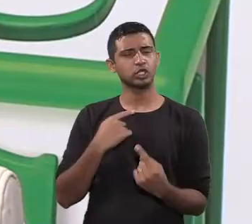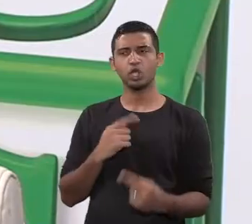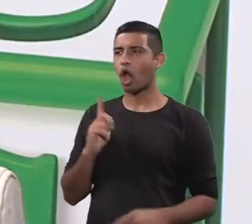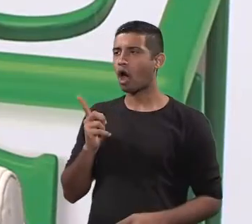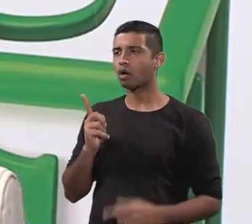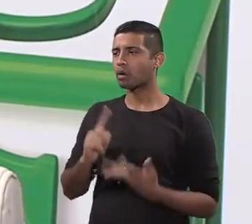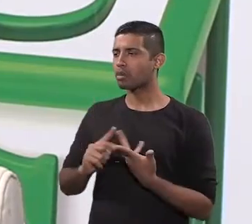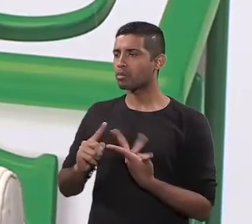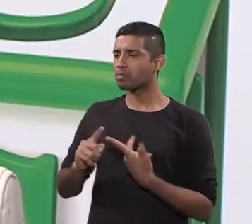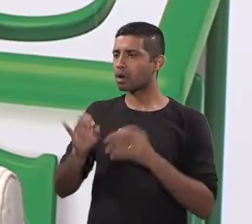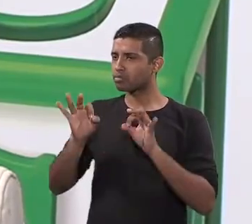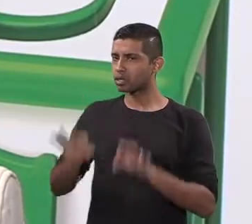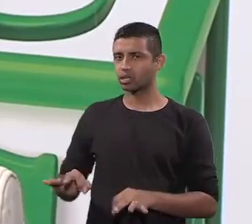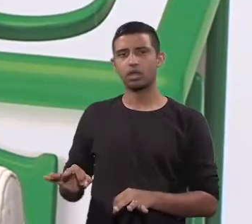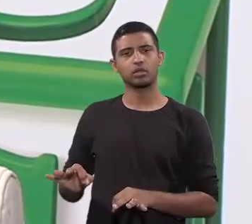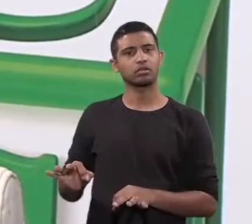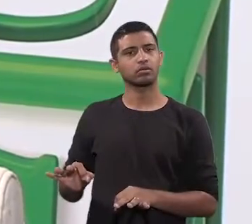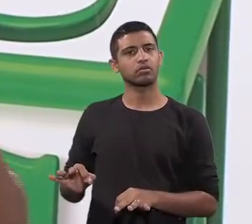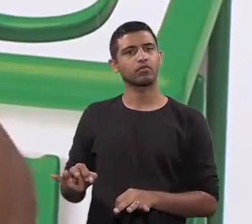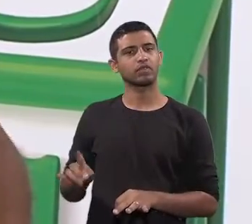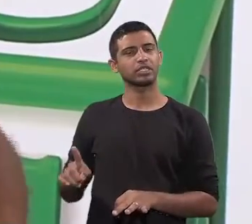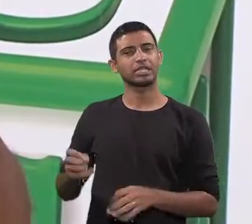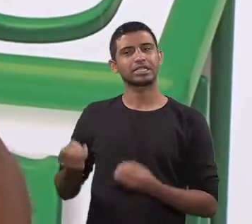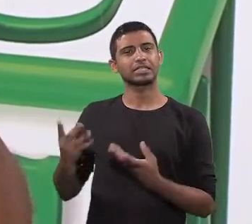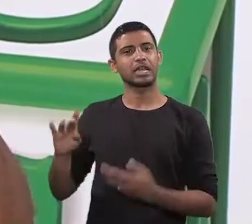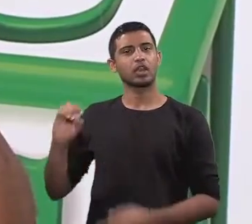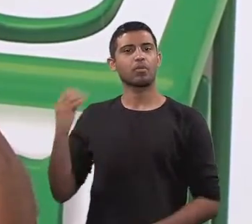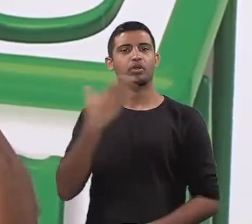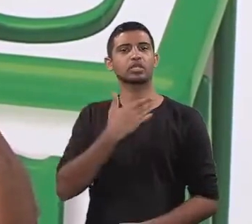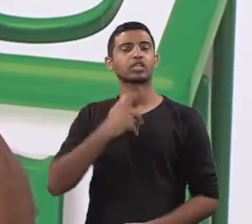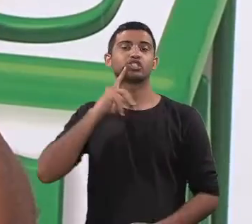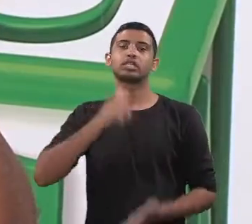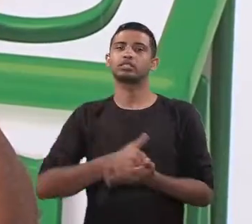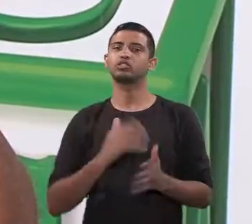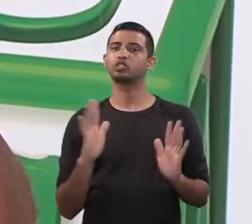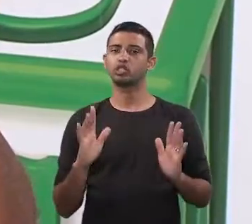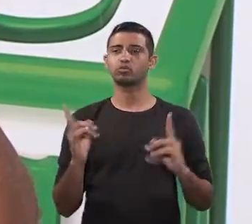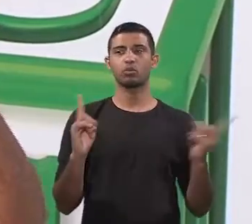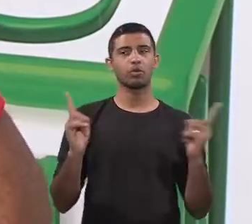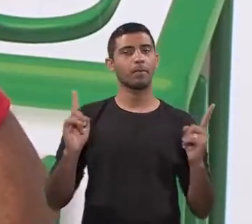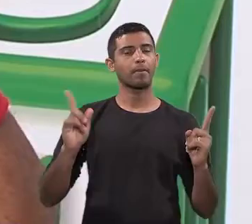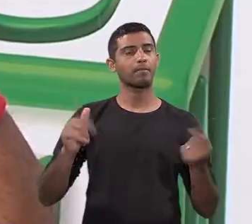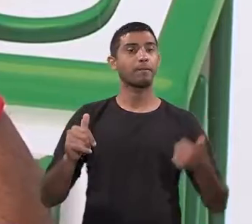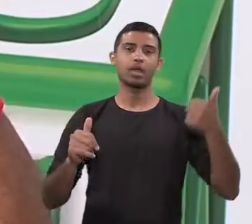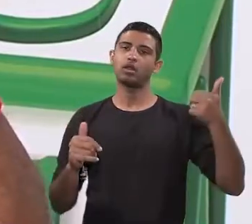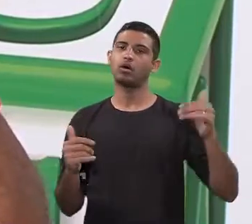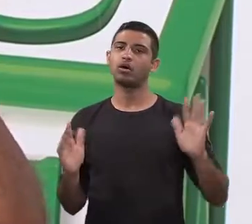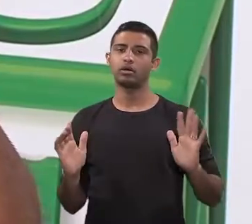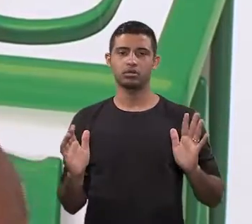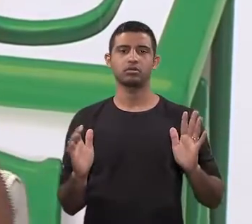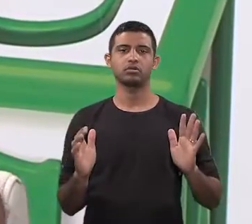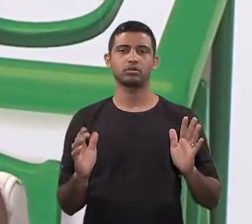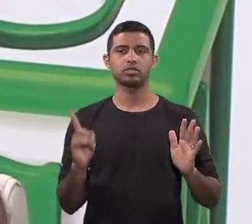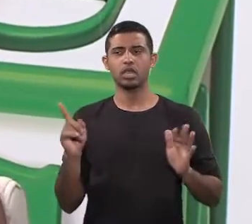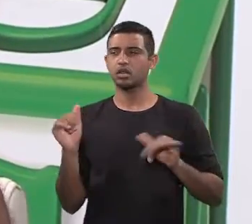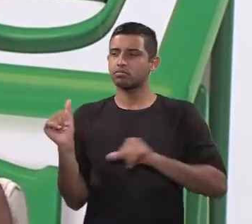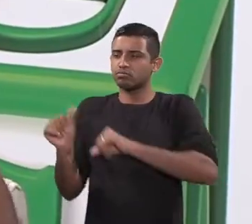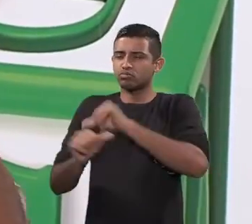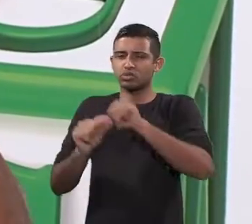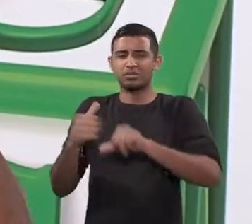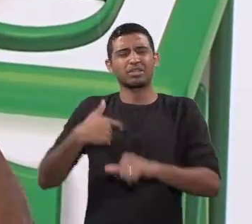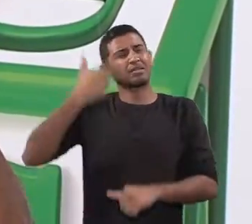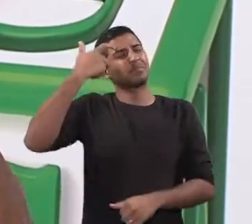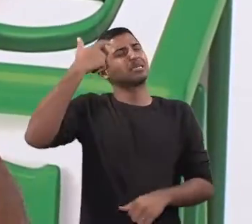disciplinando, você está dando ao indivíduo a oportunidade de fazer uma escolha melhor e de fazer uma mudança sem que isso